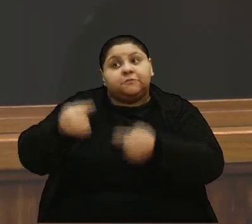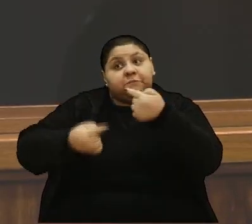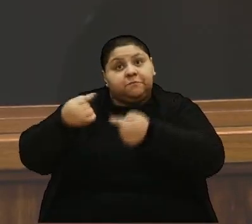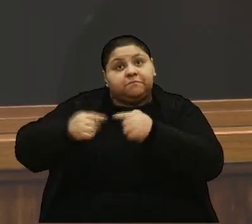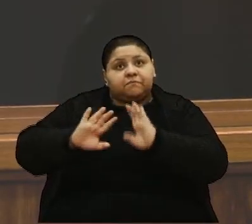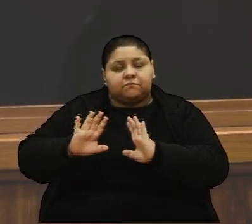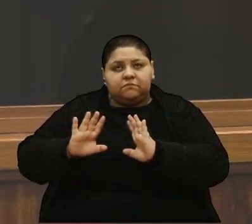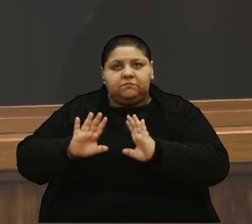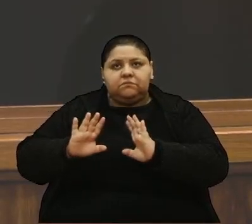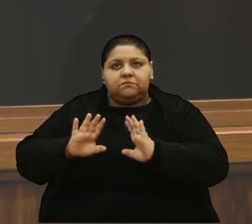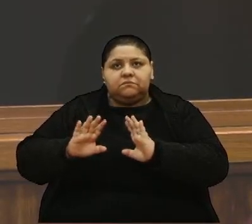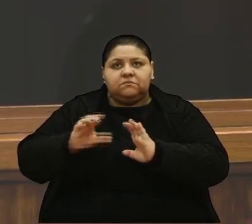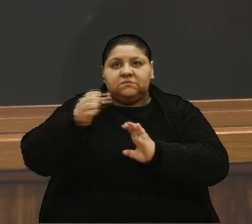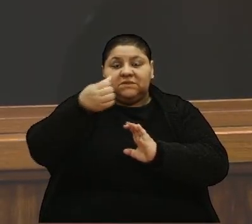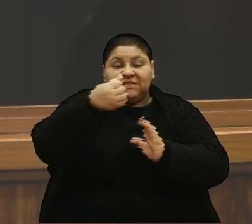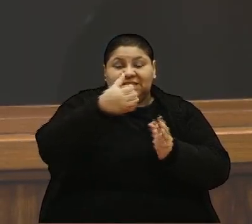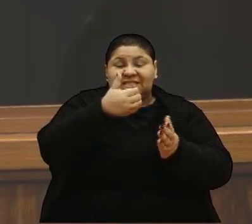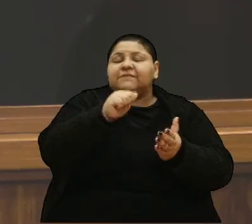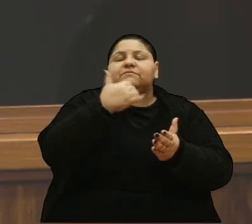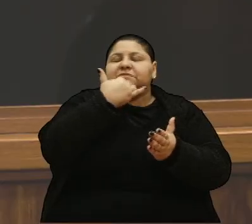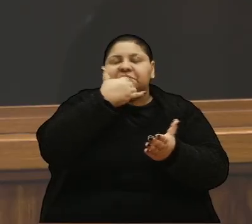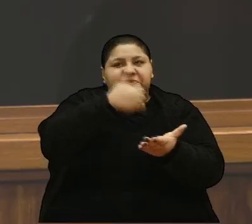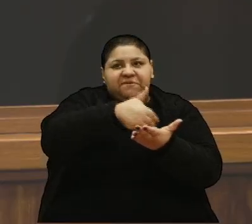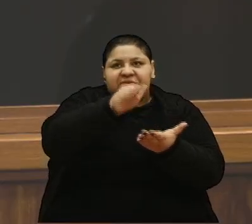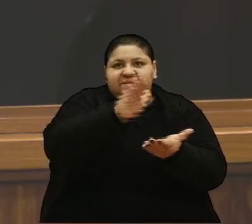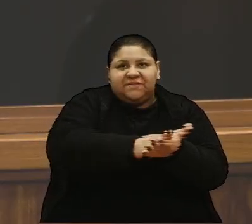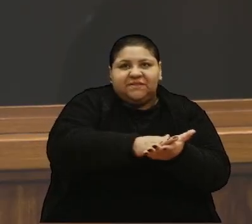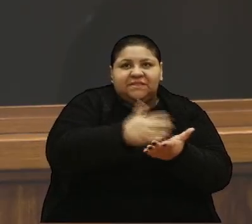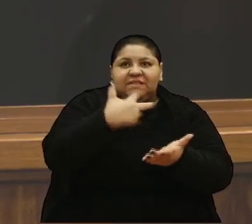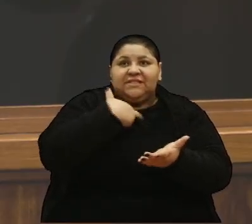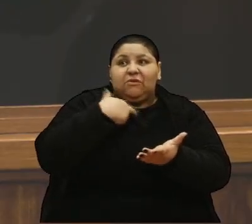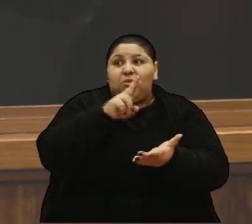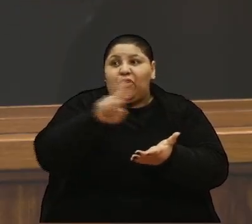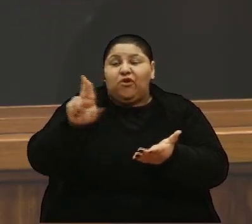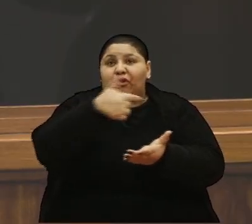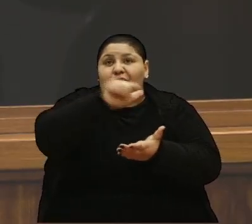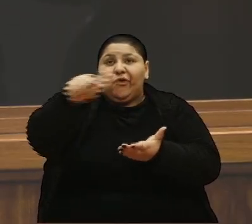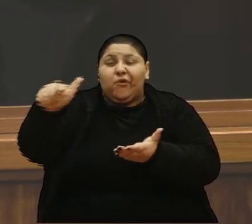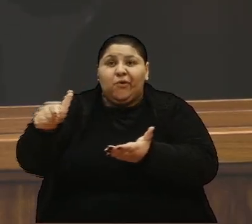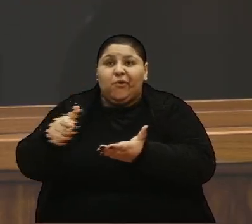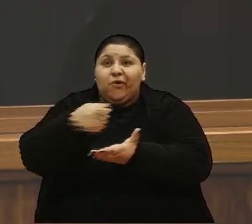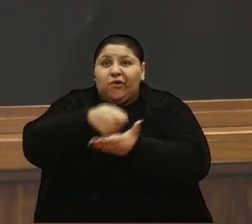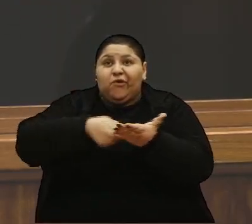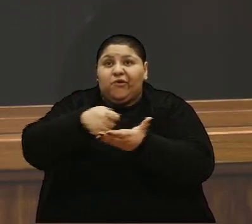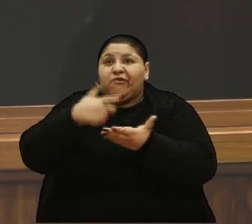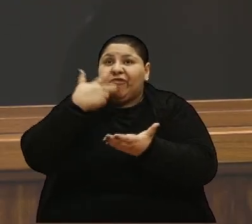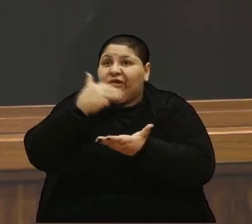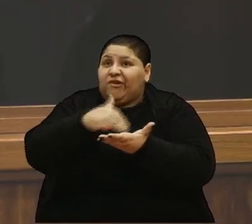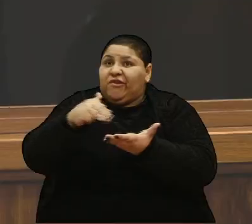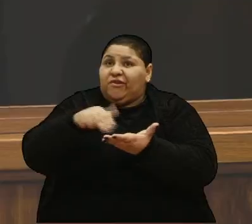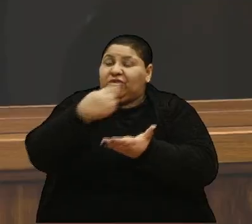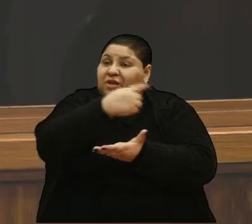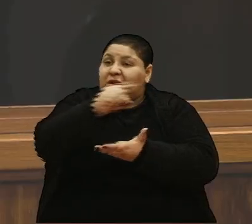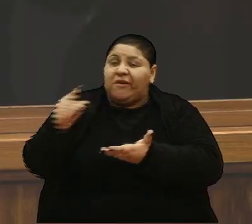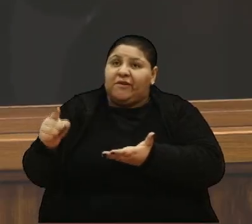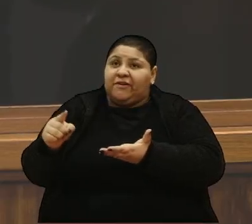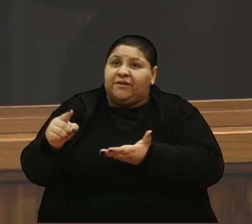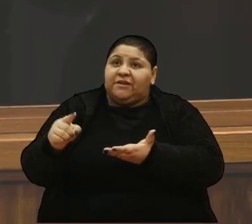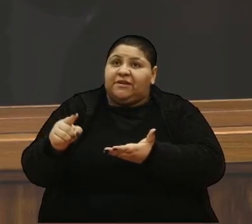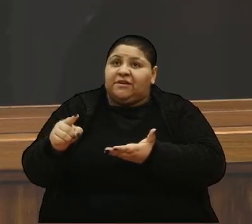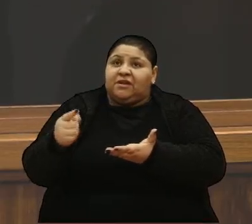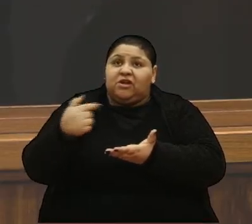ainda. E ser exonerada e não poder ser nomeada em outro concurso por uma fala que ela fez no Whats, isso aí é outra questão. O que não